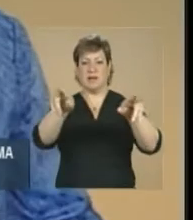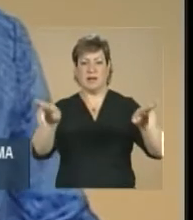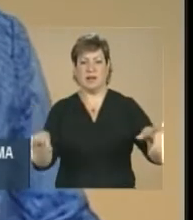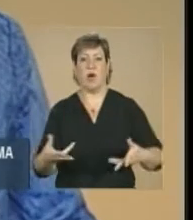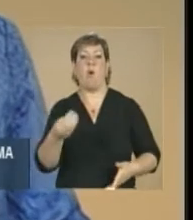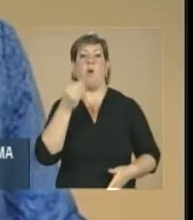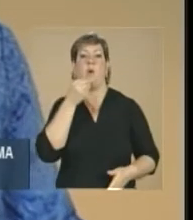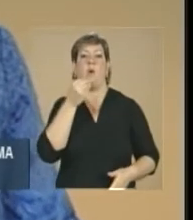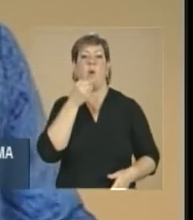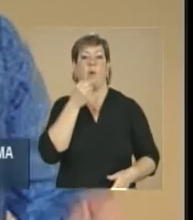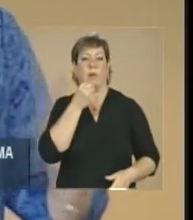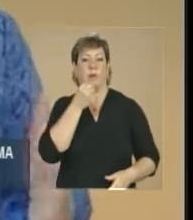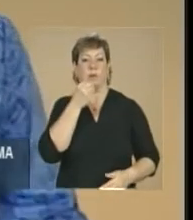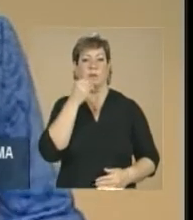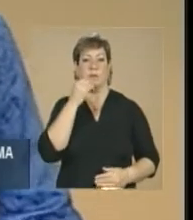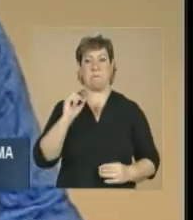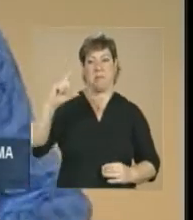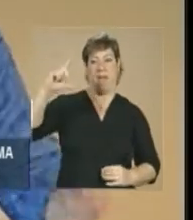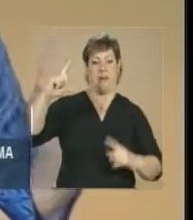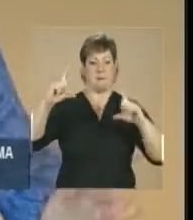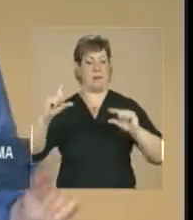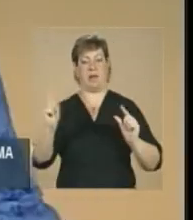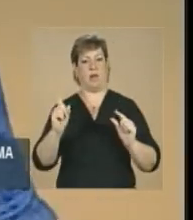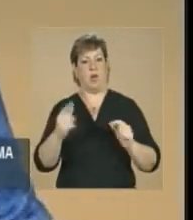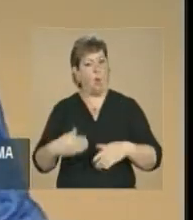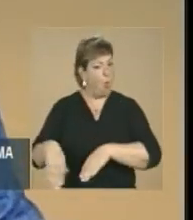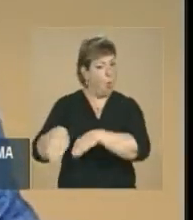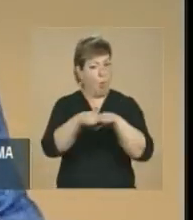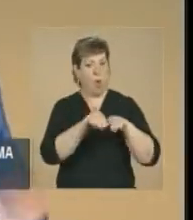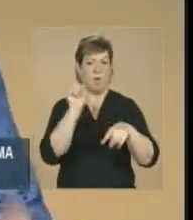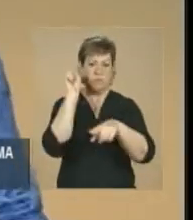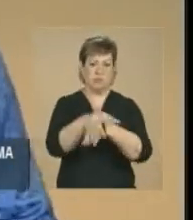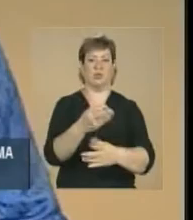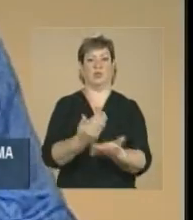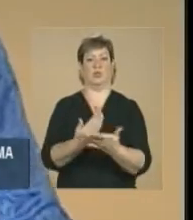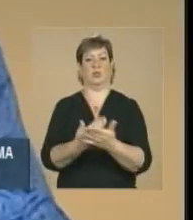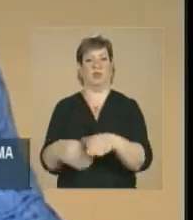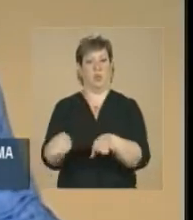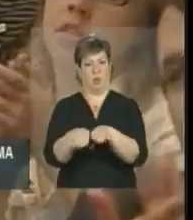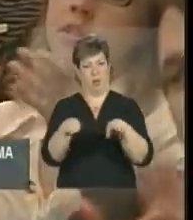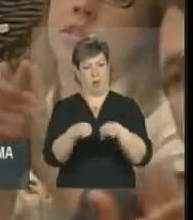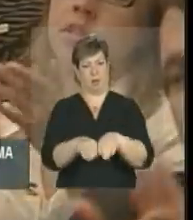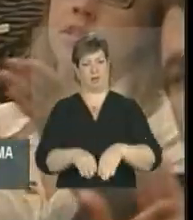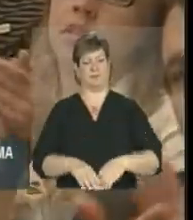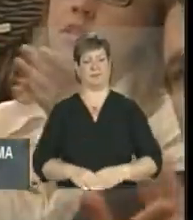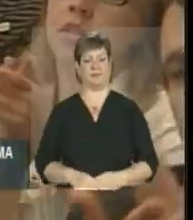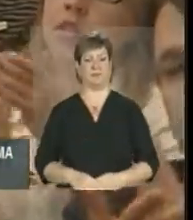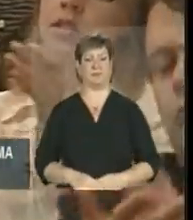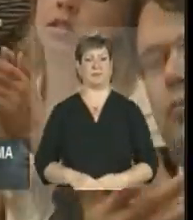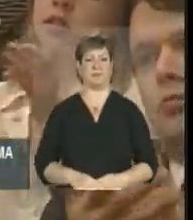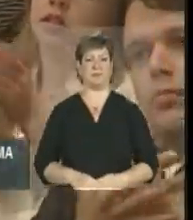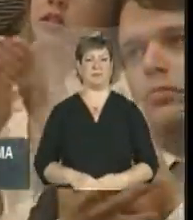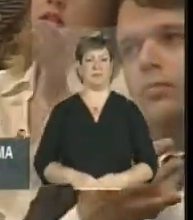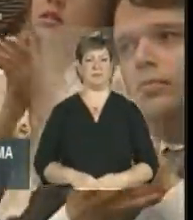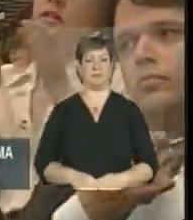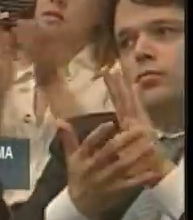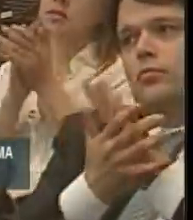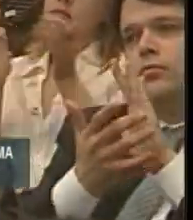de oportunidade de acesso à educação. É isso que nós temos que fazer.